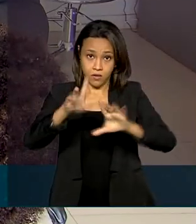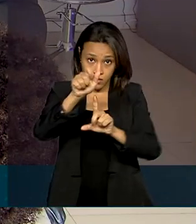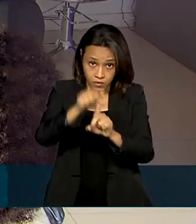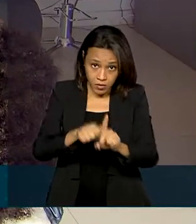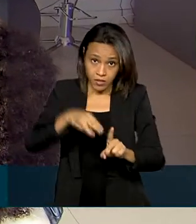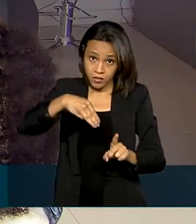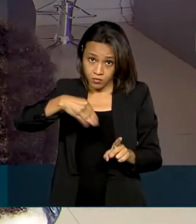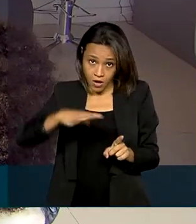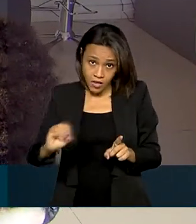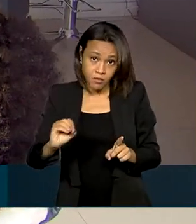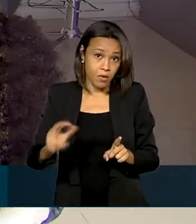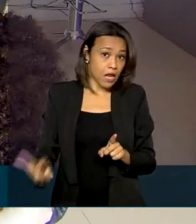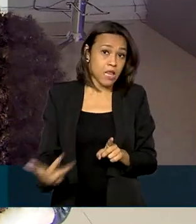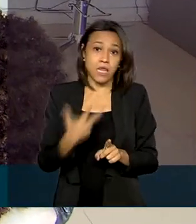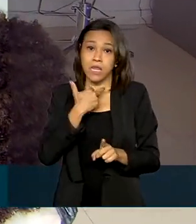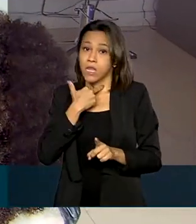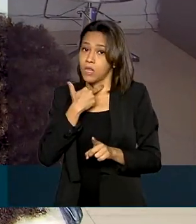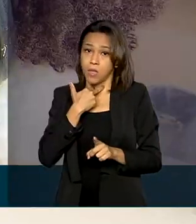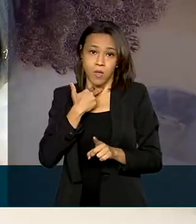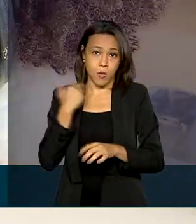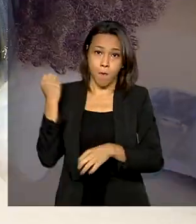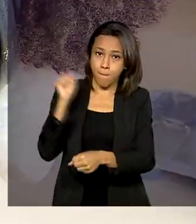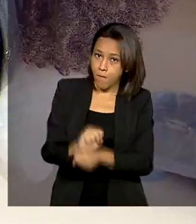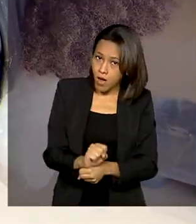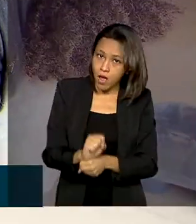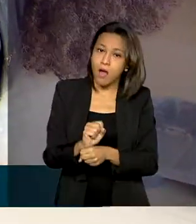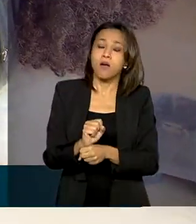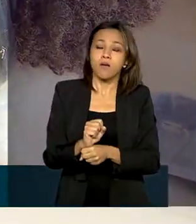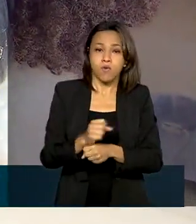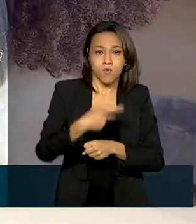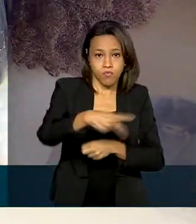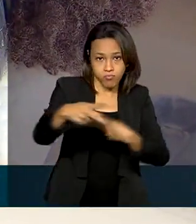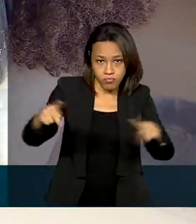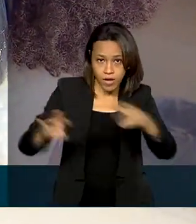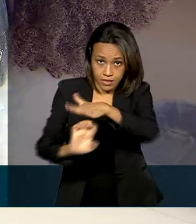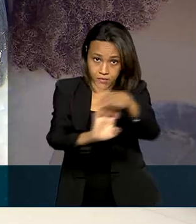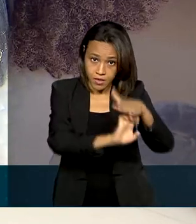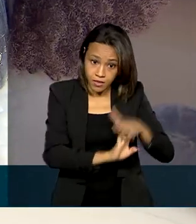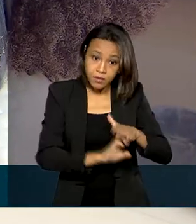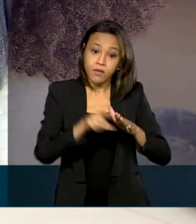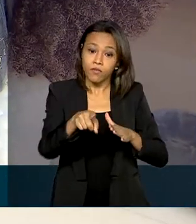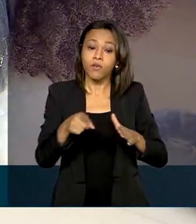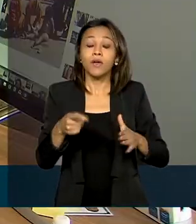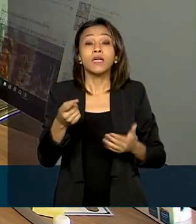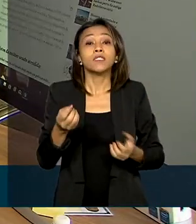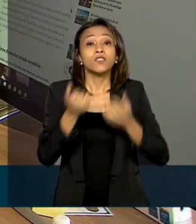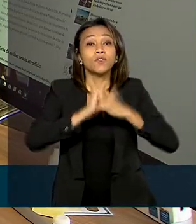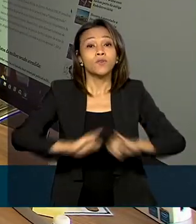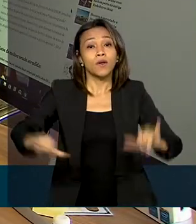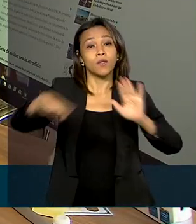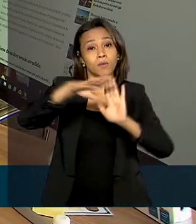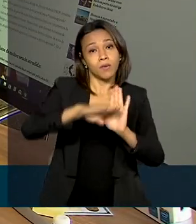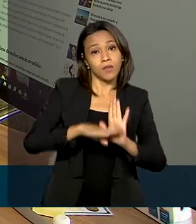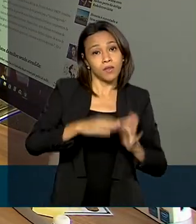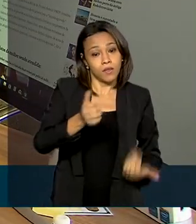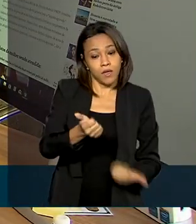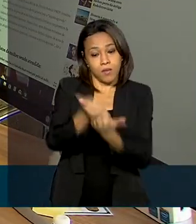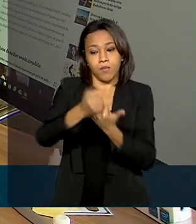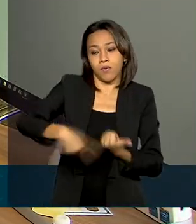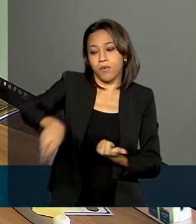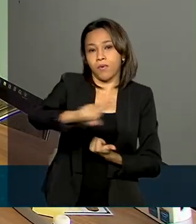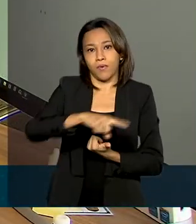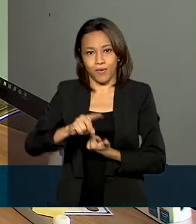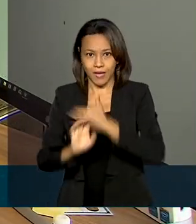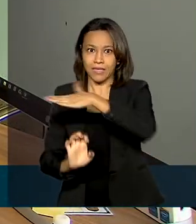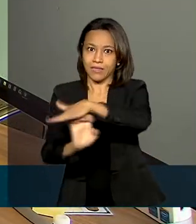Para não paralisar as atividades econômicas, foi lançado o Programa Nacional de Apoio às Microempresas e Empresas de